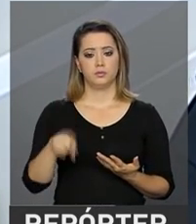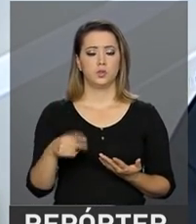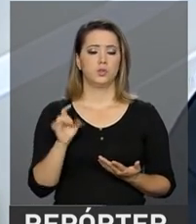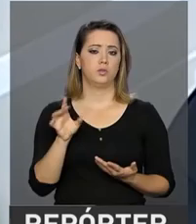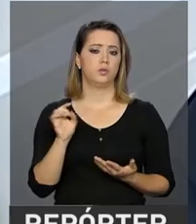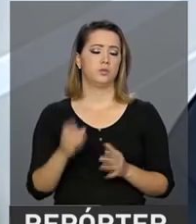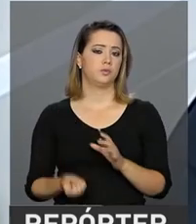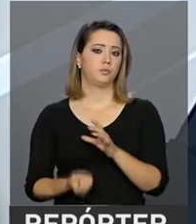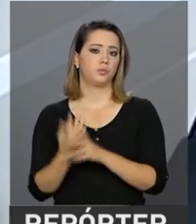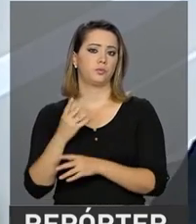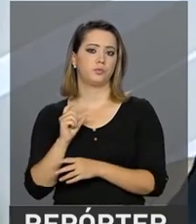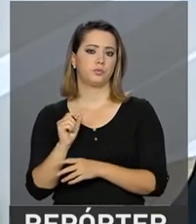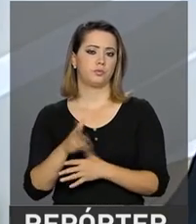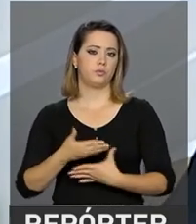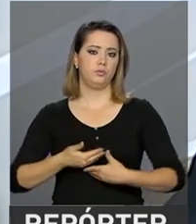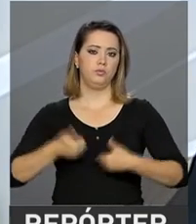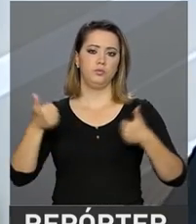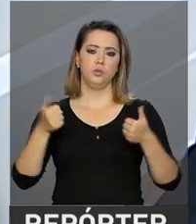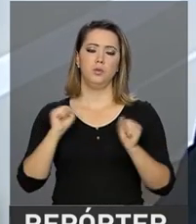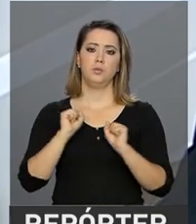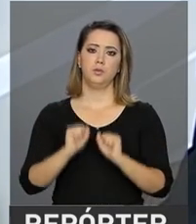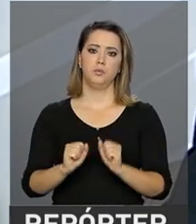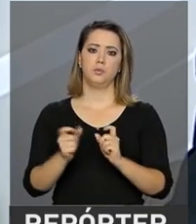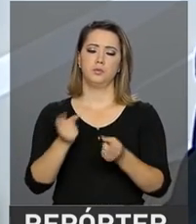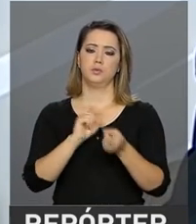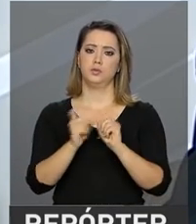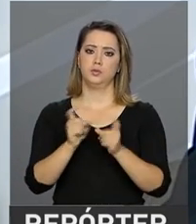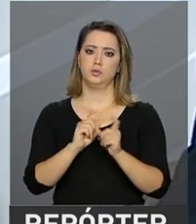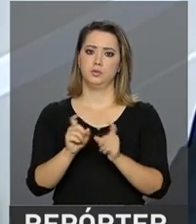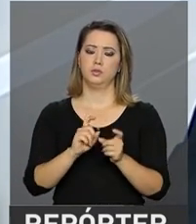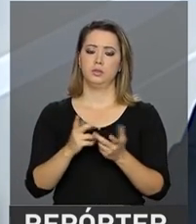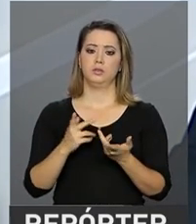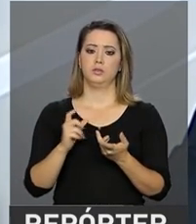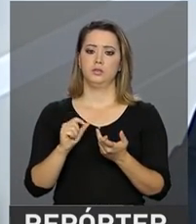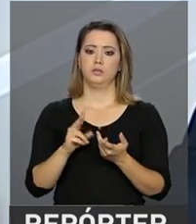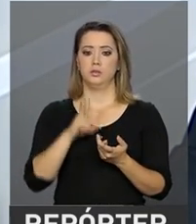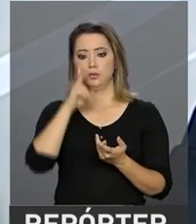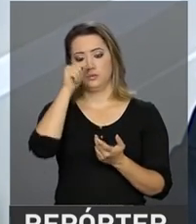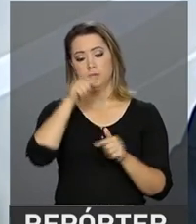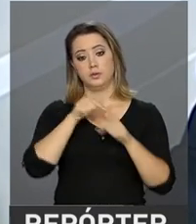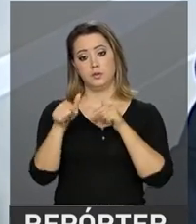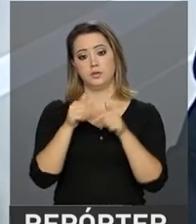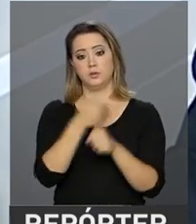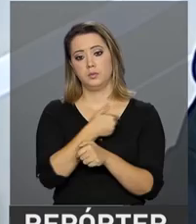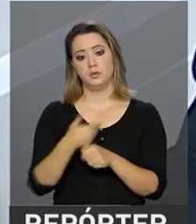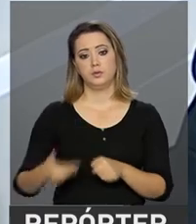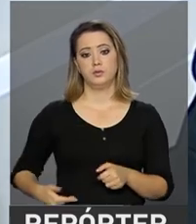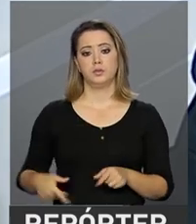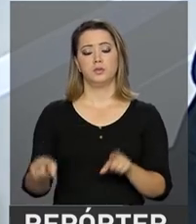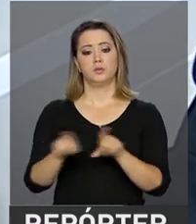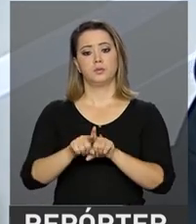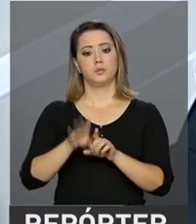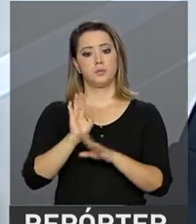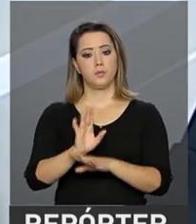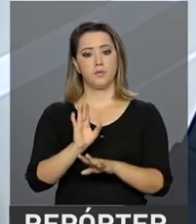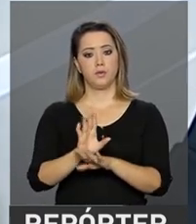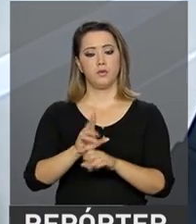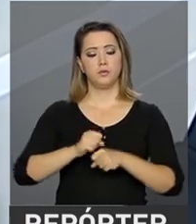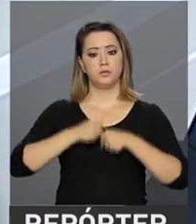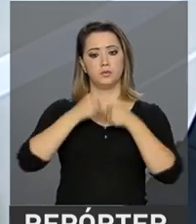só cria melhores condições de gestão da força de trabalho do governo como auxilia no esforço